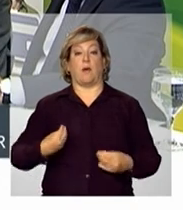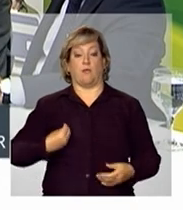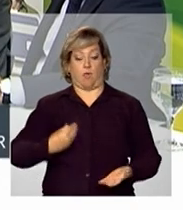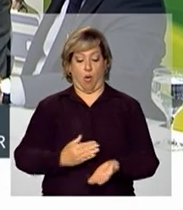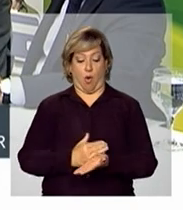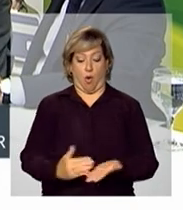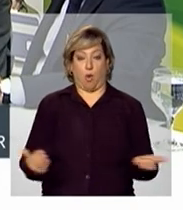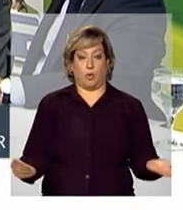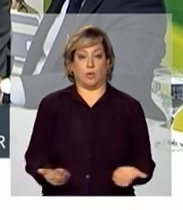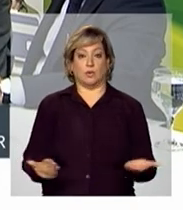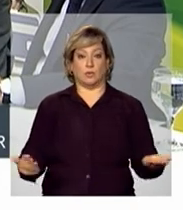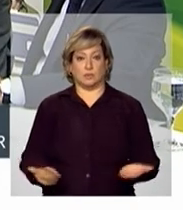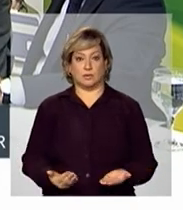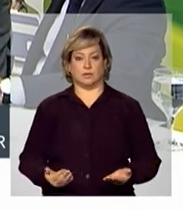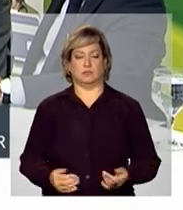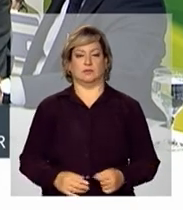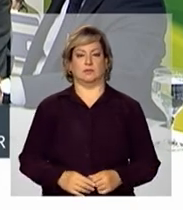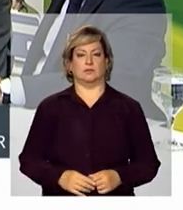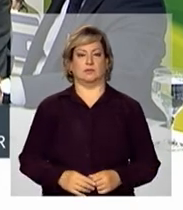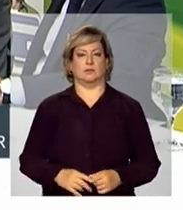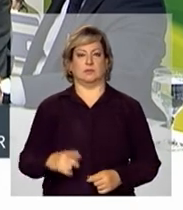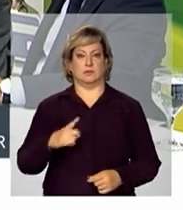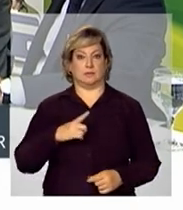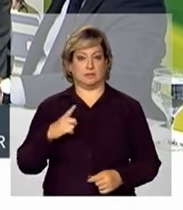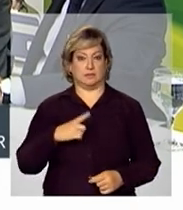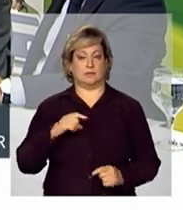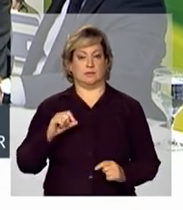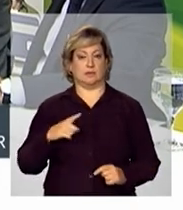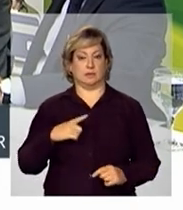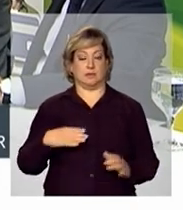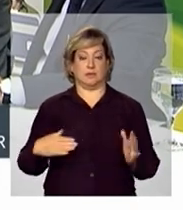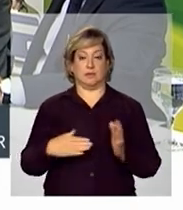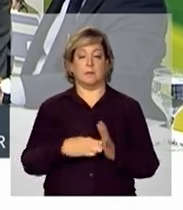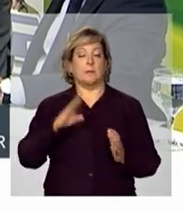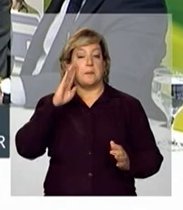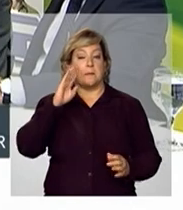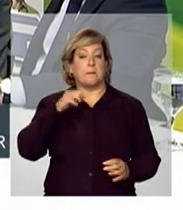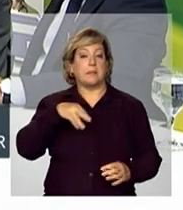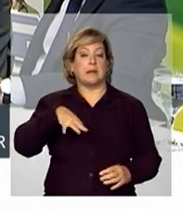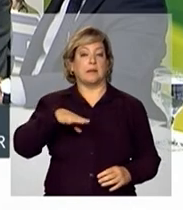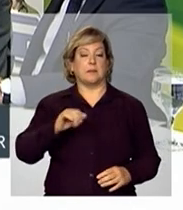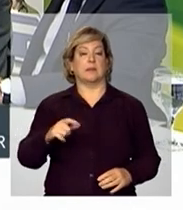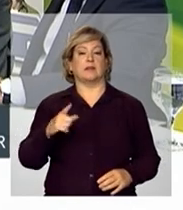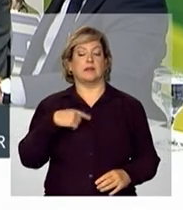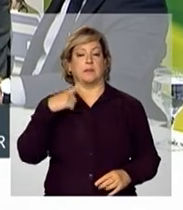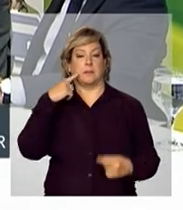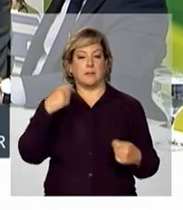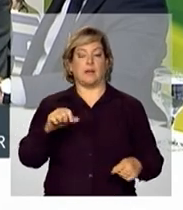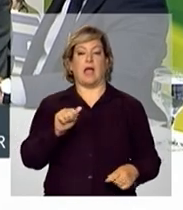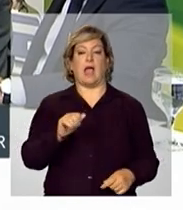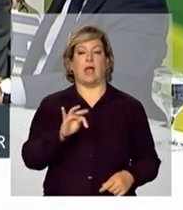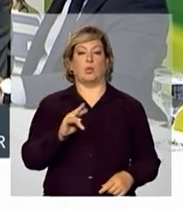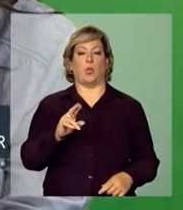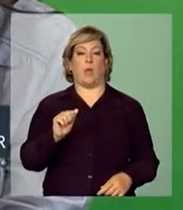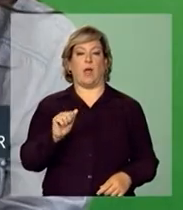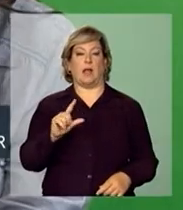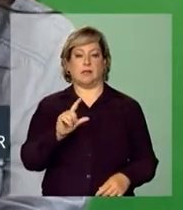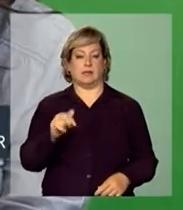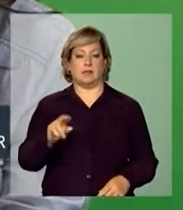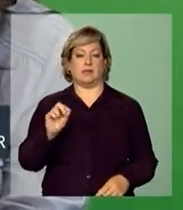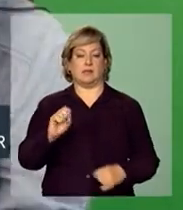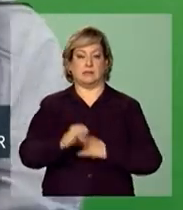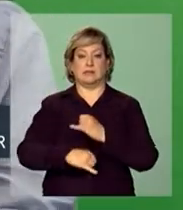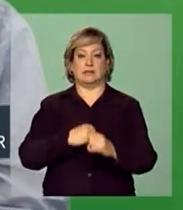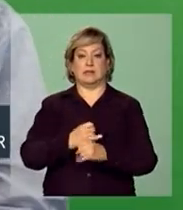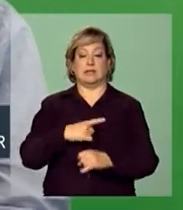de hoje tem uma vacaço mínima né que as pessoas têm que atualizar o site sete fala agora